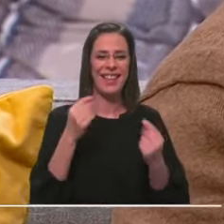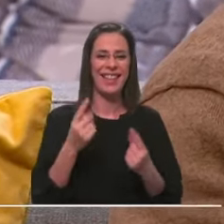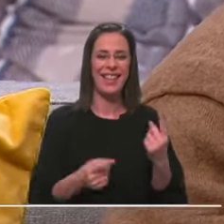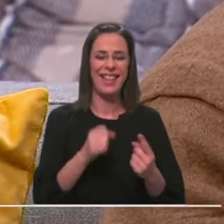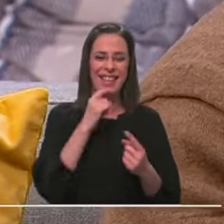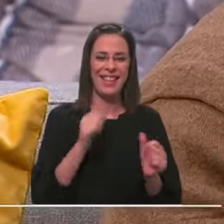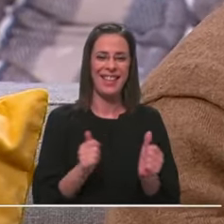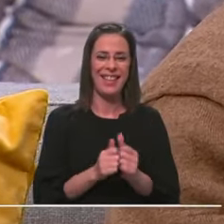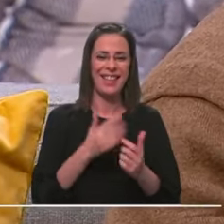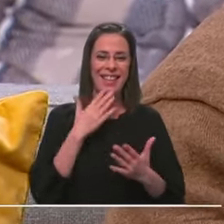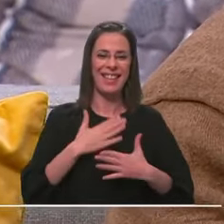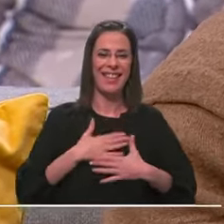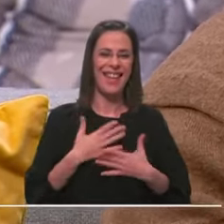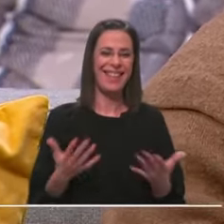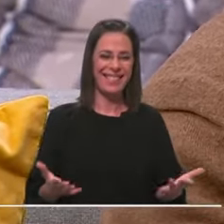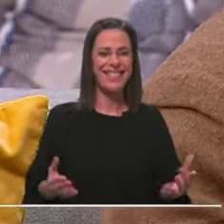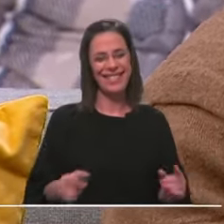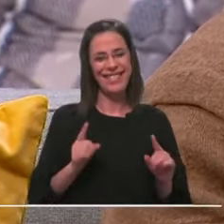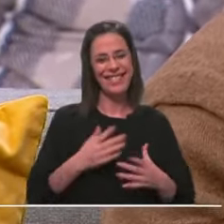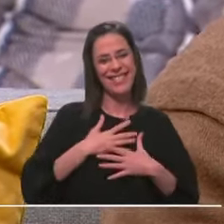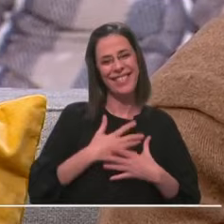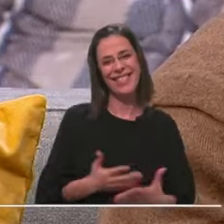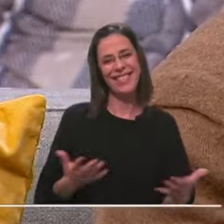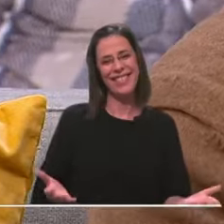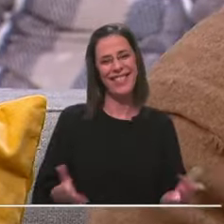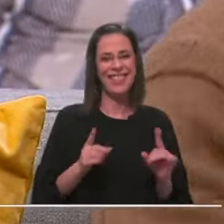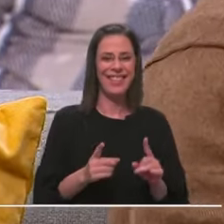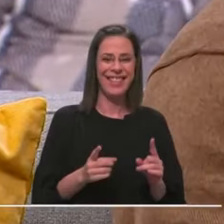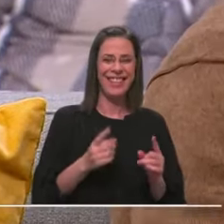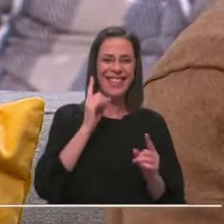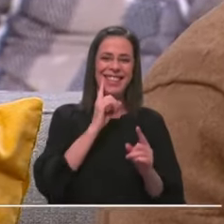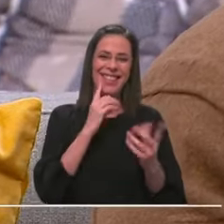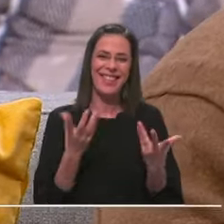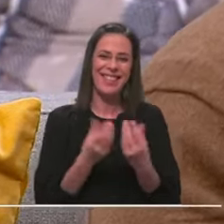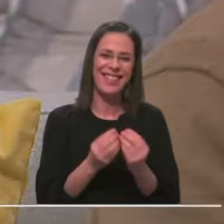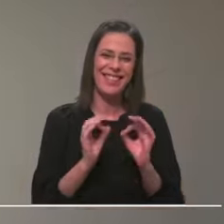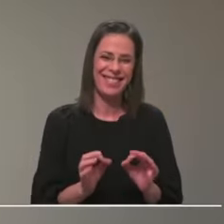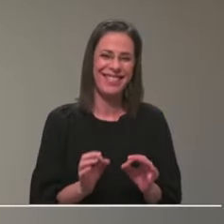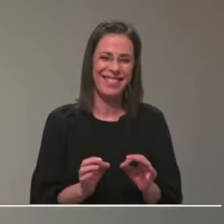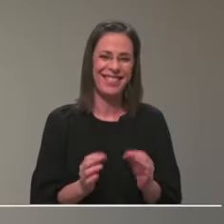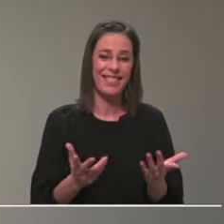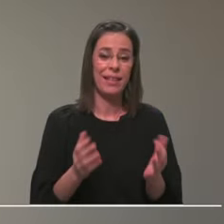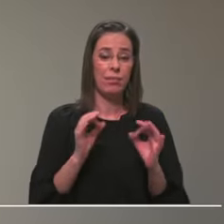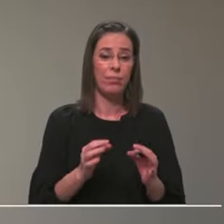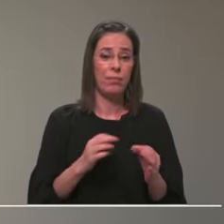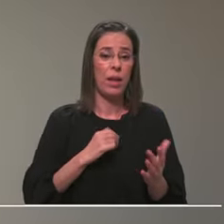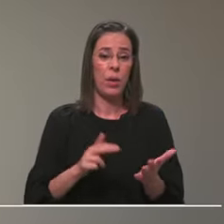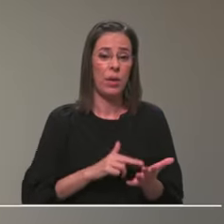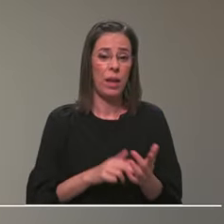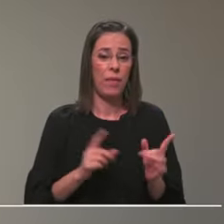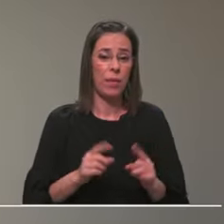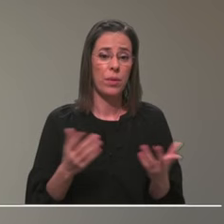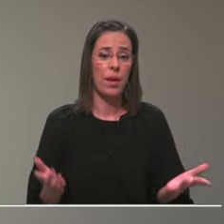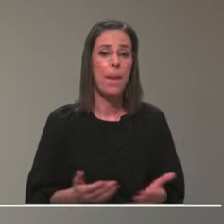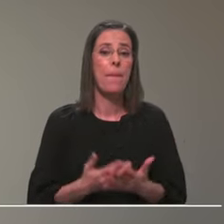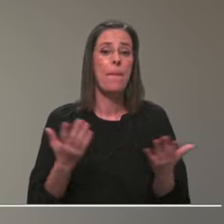pudesse partilhar com essa essa vontade e foi juntar útil ou agradável sarmos propriamente à espera Mas já